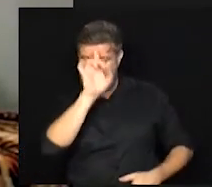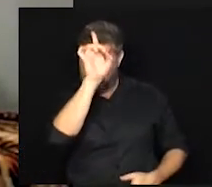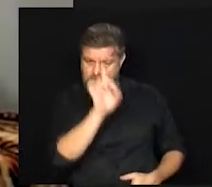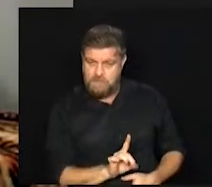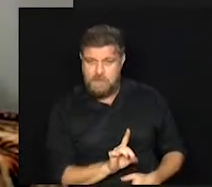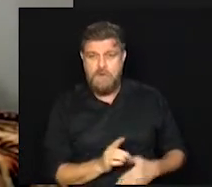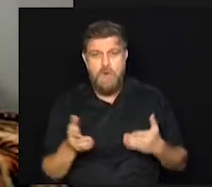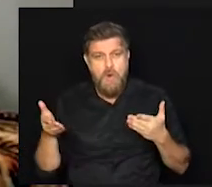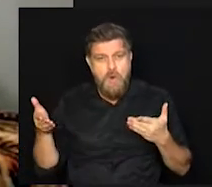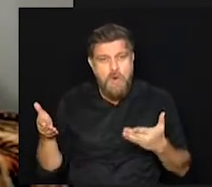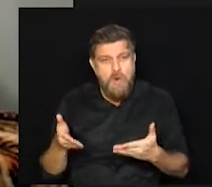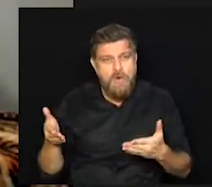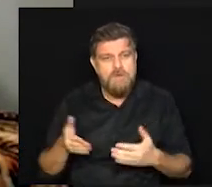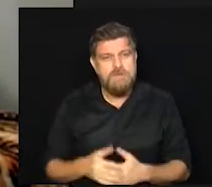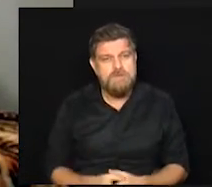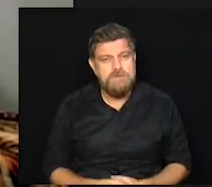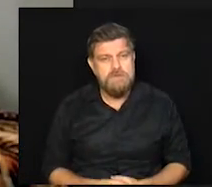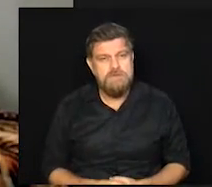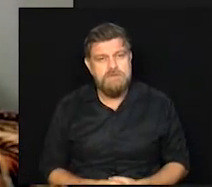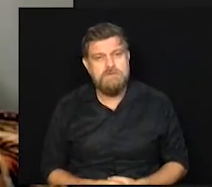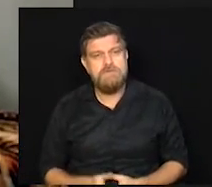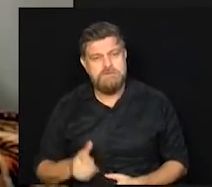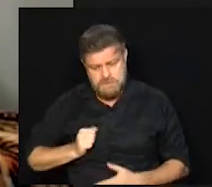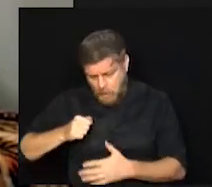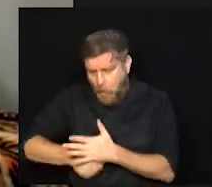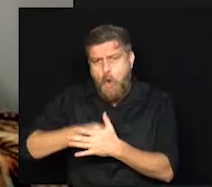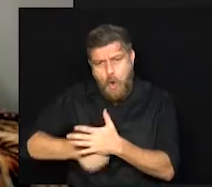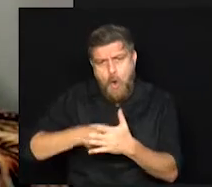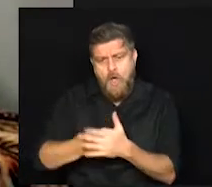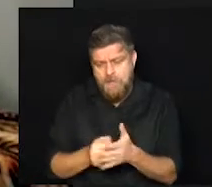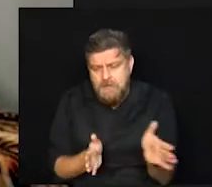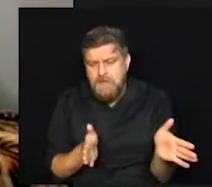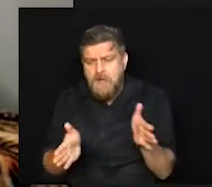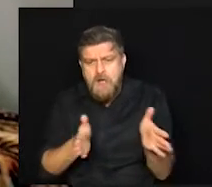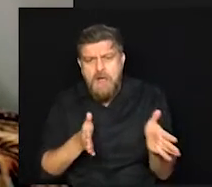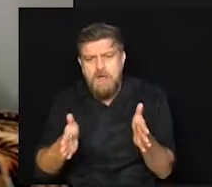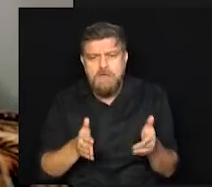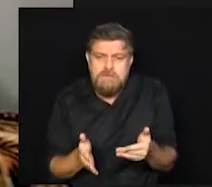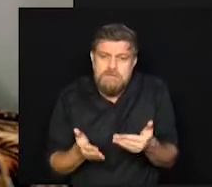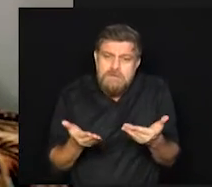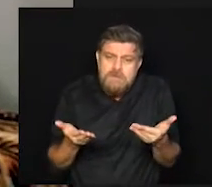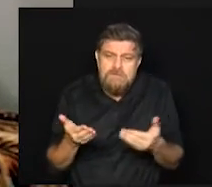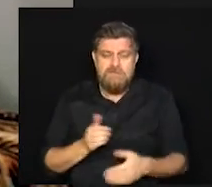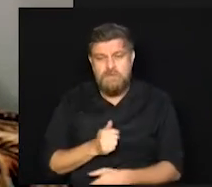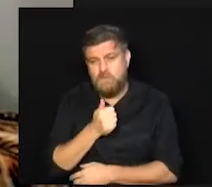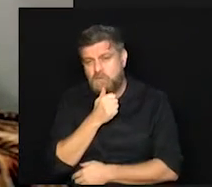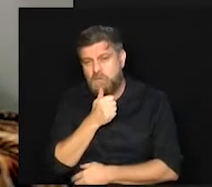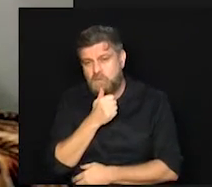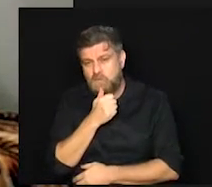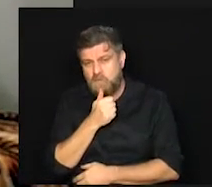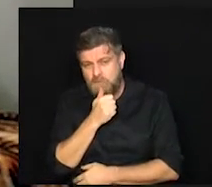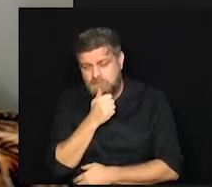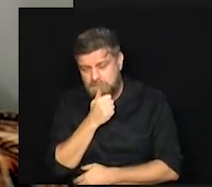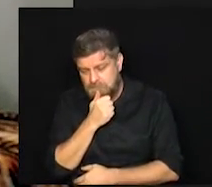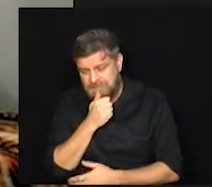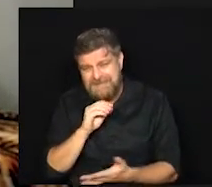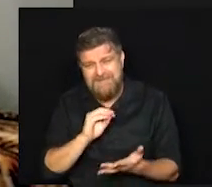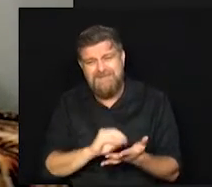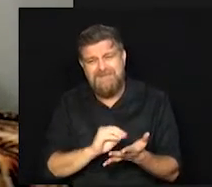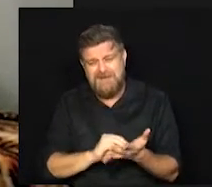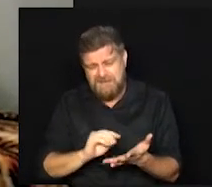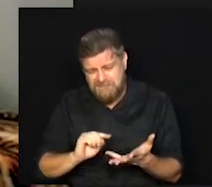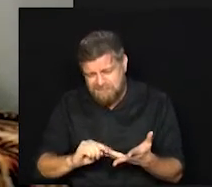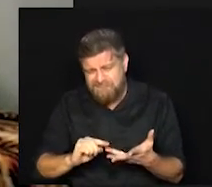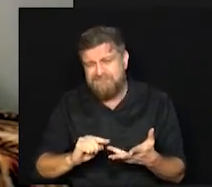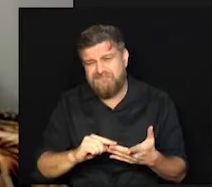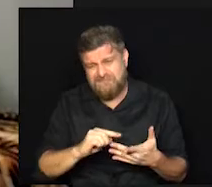hoje se cobra a acessibilidade, mas ainda falta muito. Eu acredito que ainda